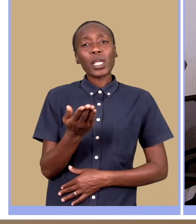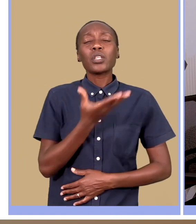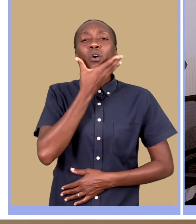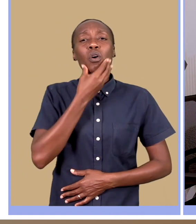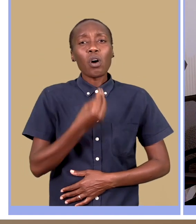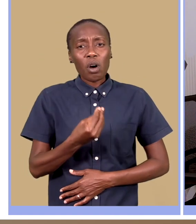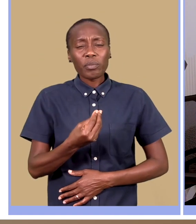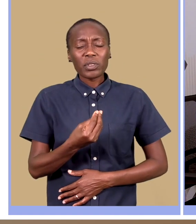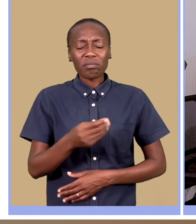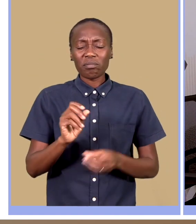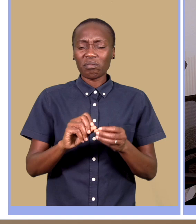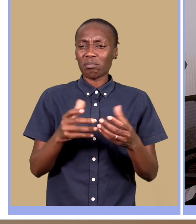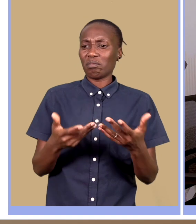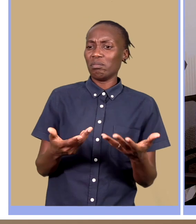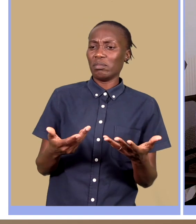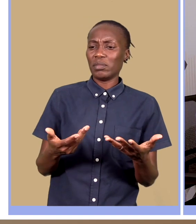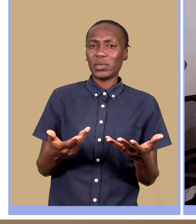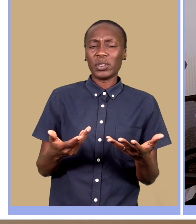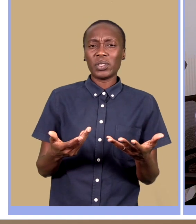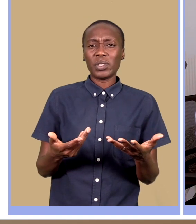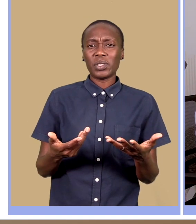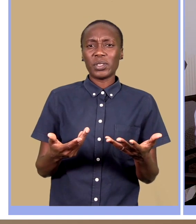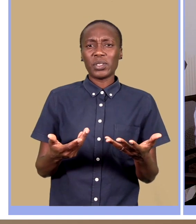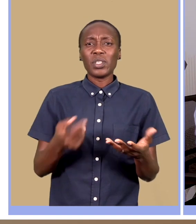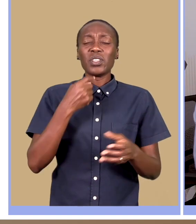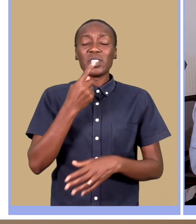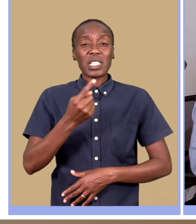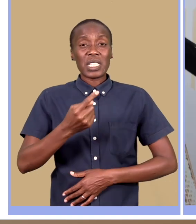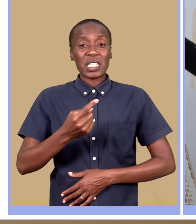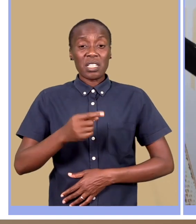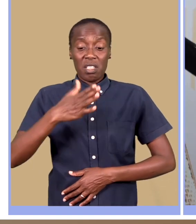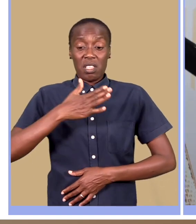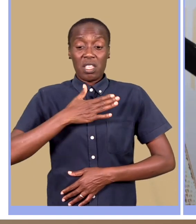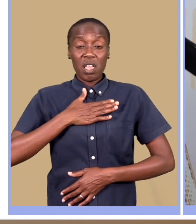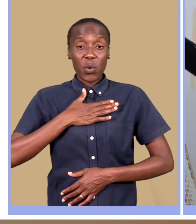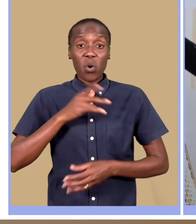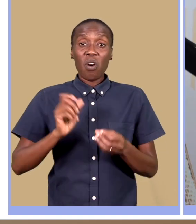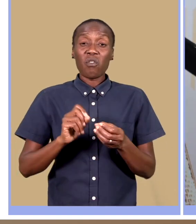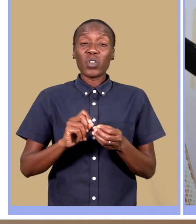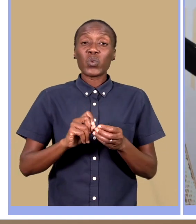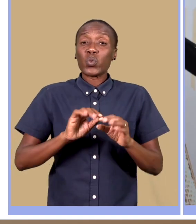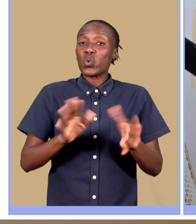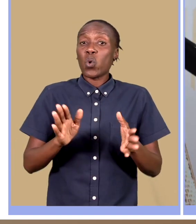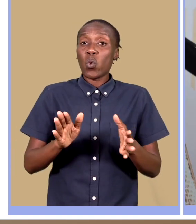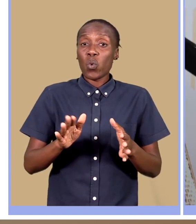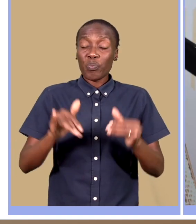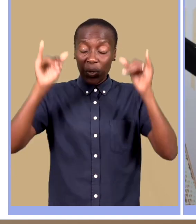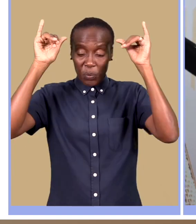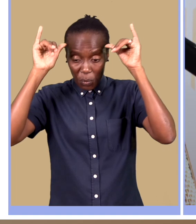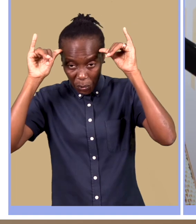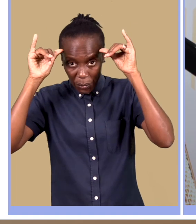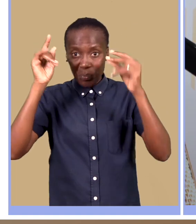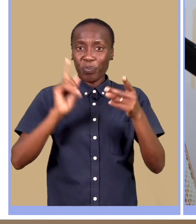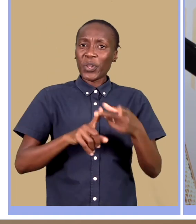seja, ele identifica-se com aquele tipo de atividade, portanto, sem aquela atividade, ele